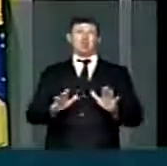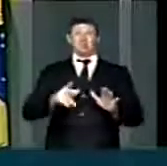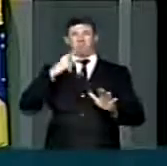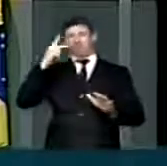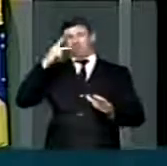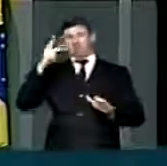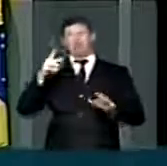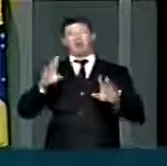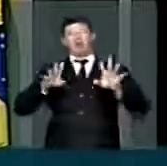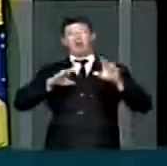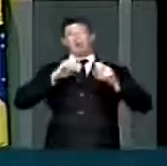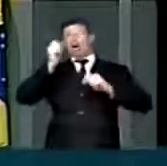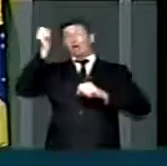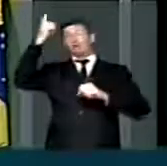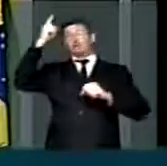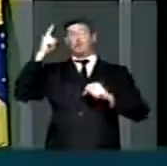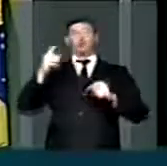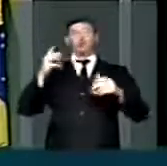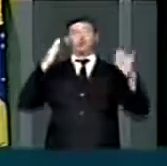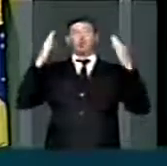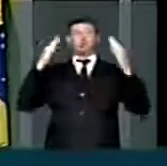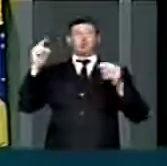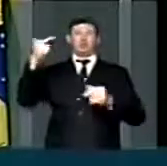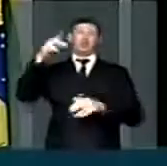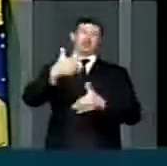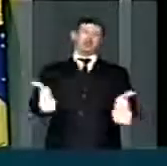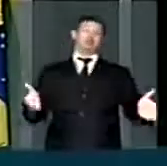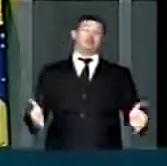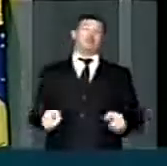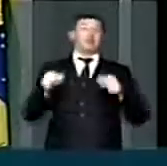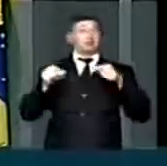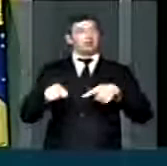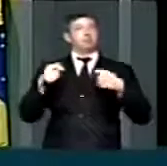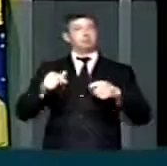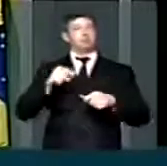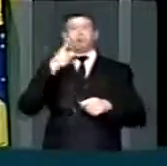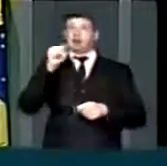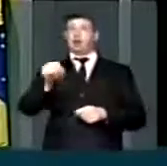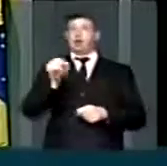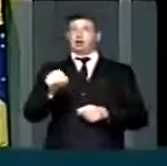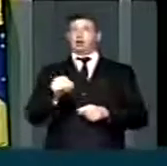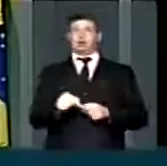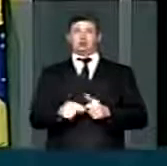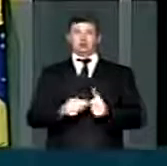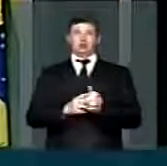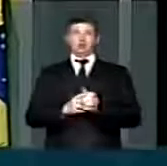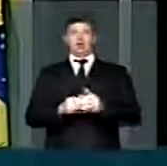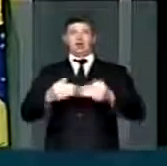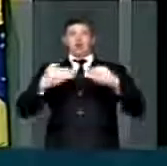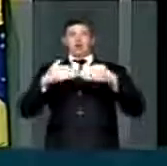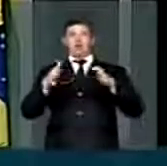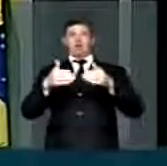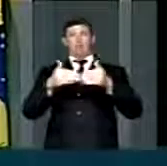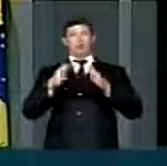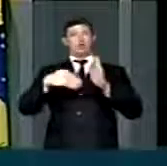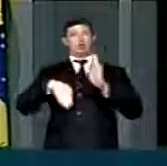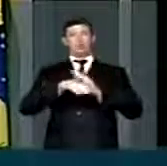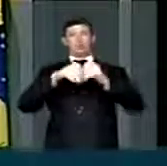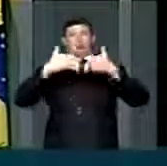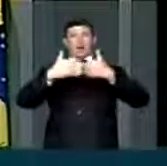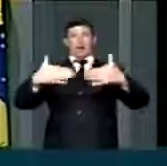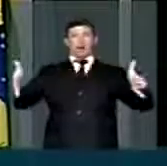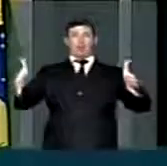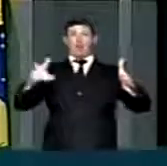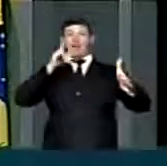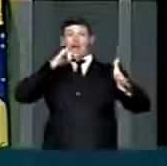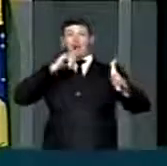esse terrorismo psicológico que não existe. Isso é que precisa ser dito. As comportas estão todas abertas e